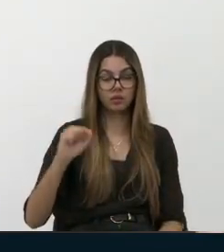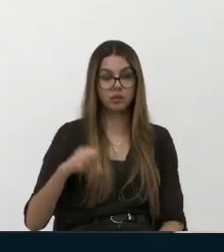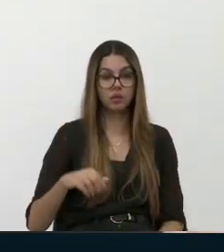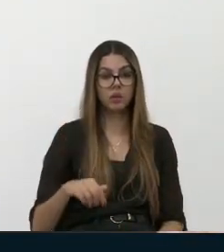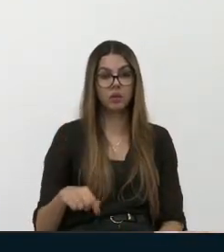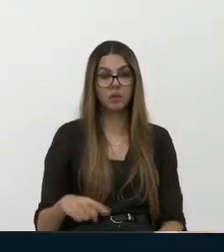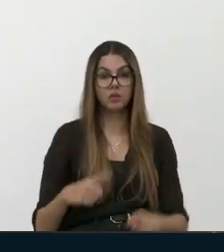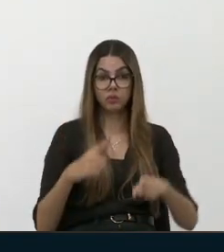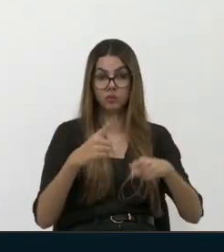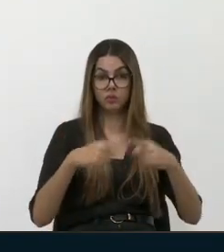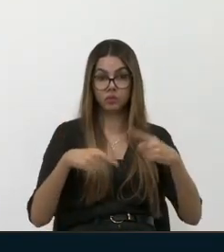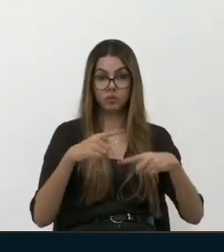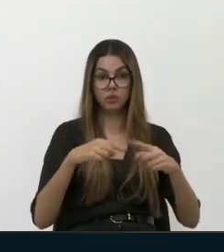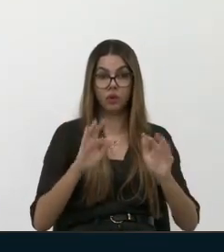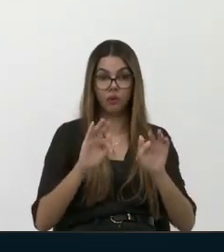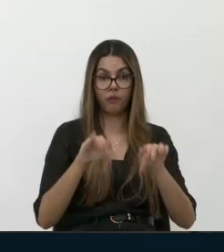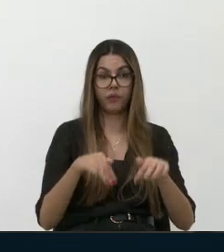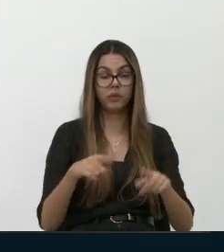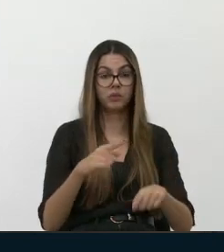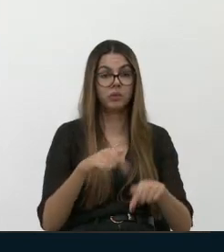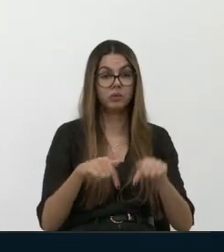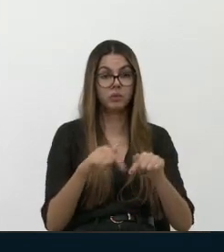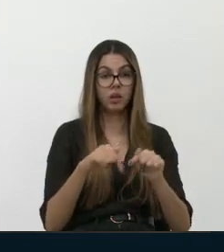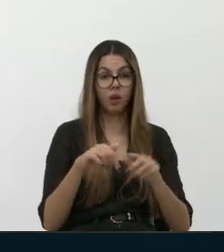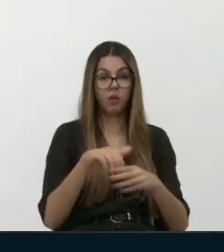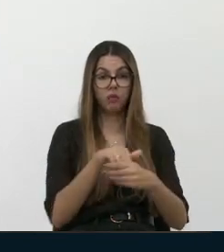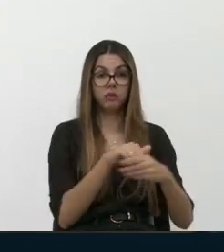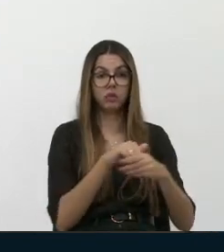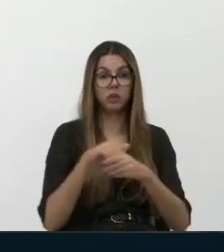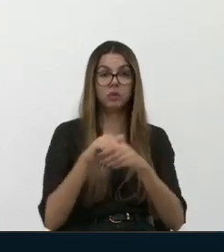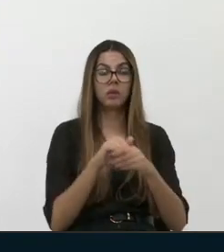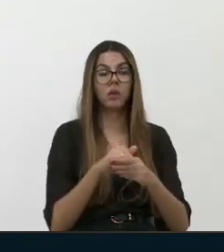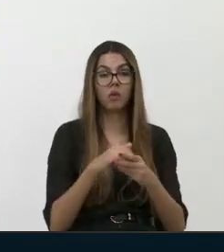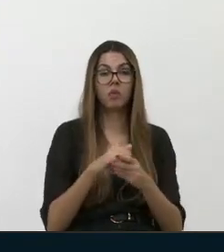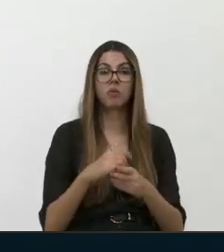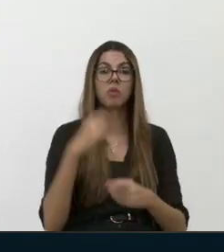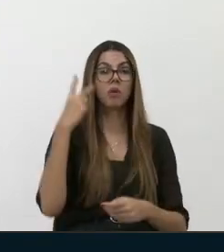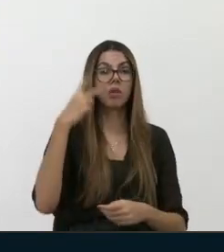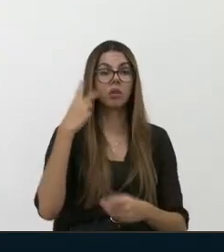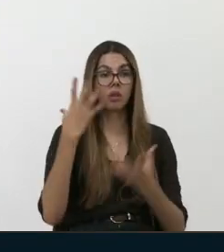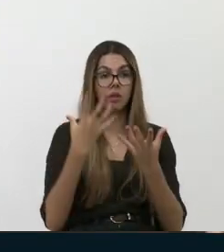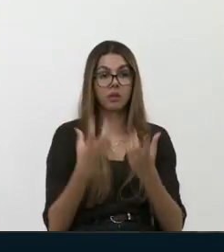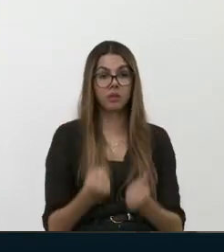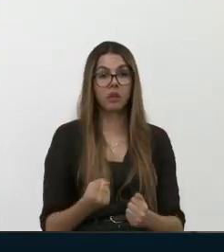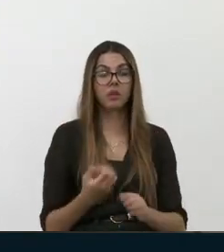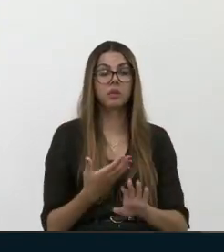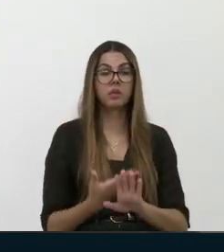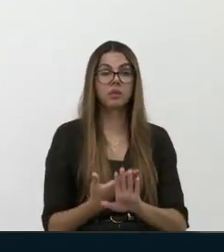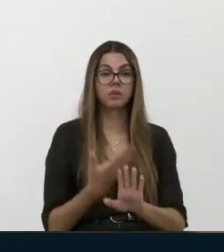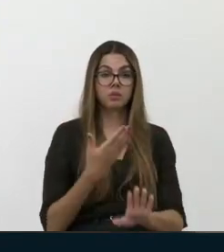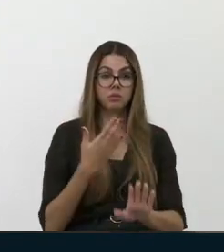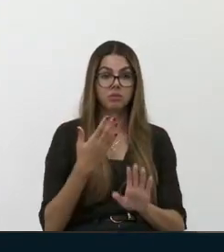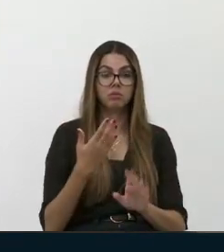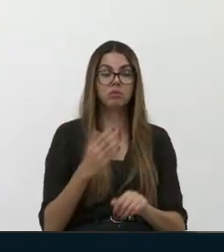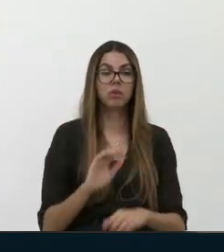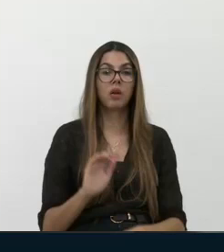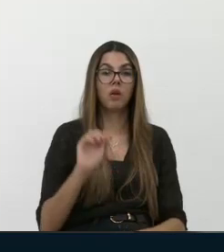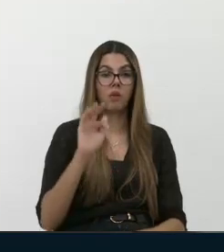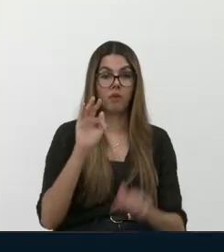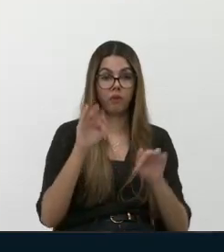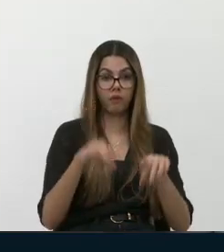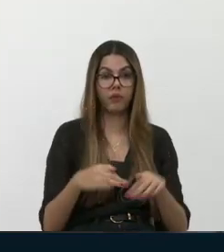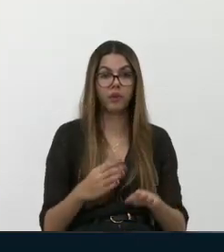discussão. Encerrada a discussão e votação. Os vereadores favoráveis permaneçam como estão e os contrários se manifestem. Encerrada a